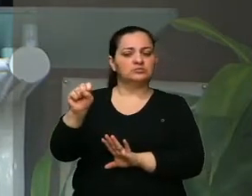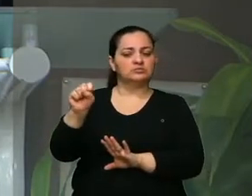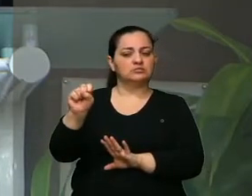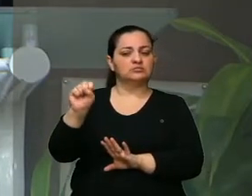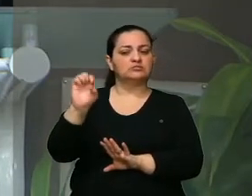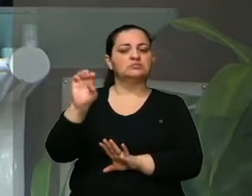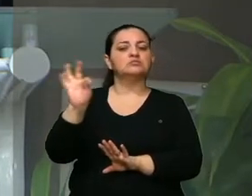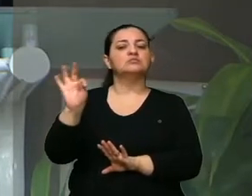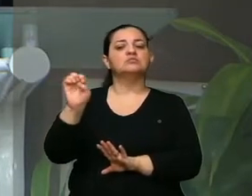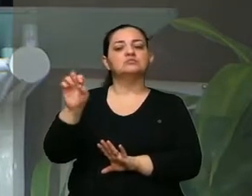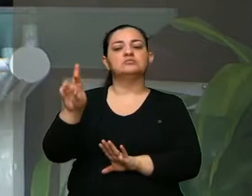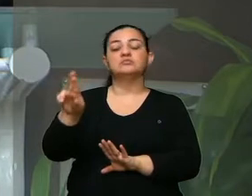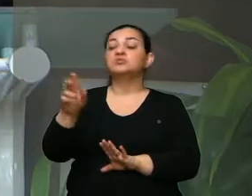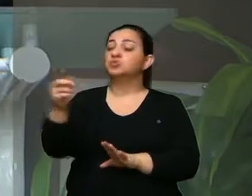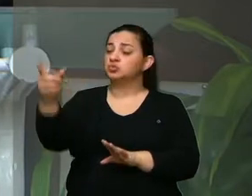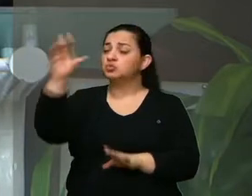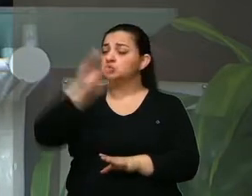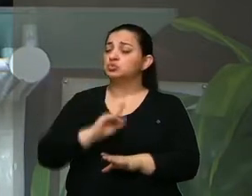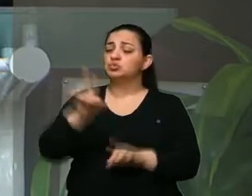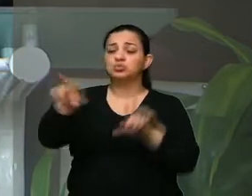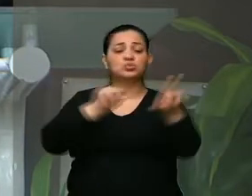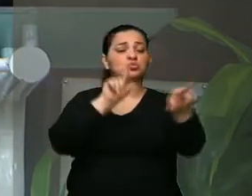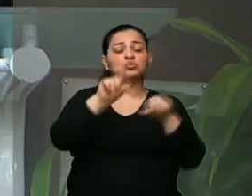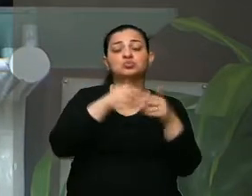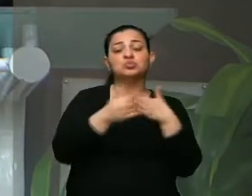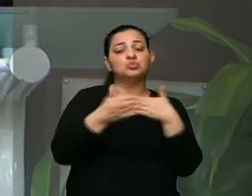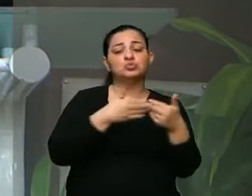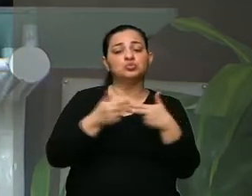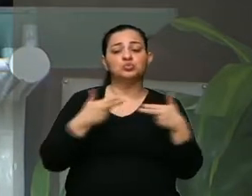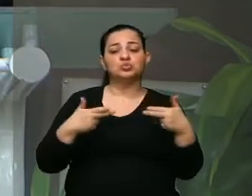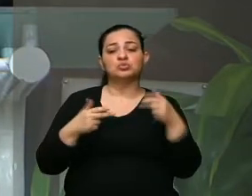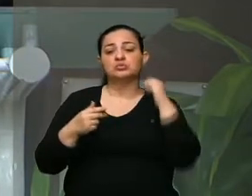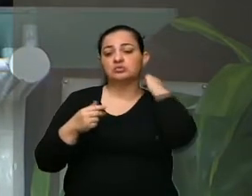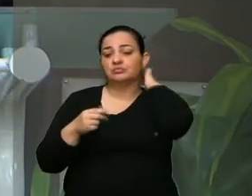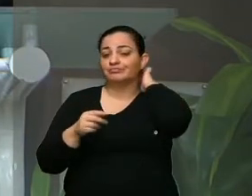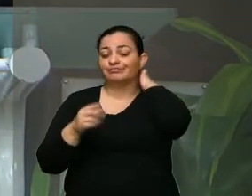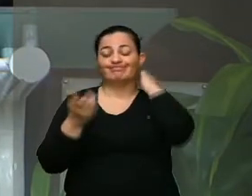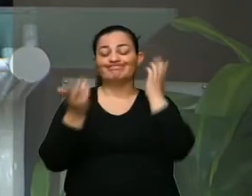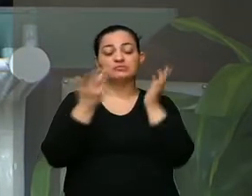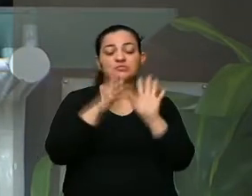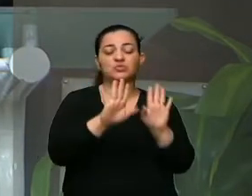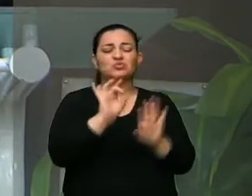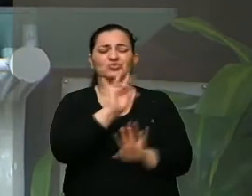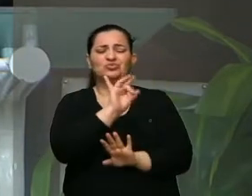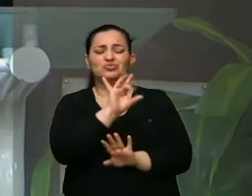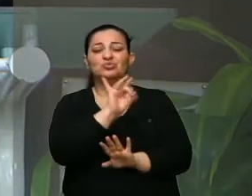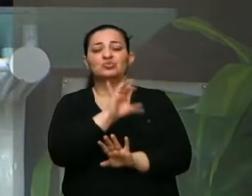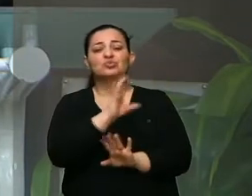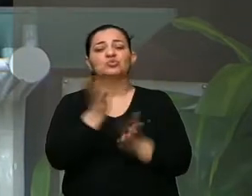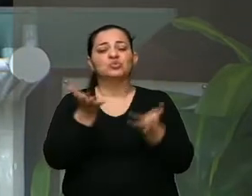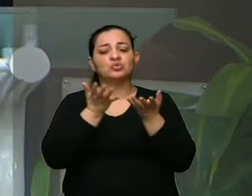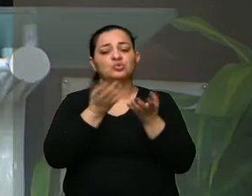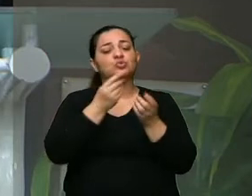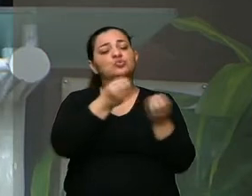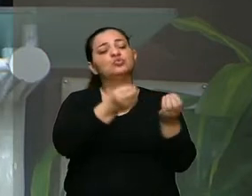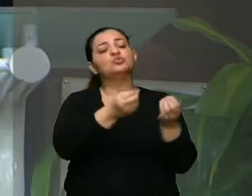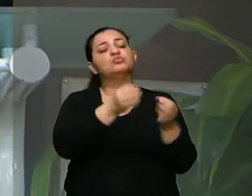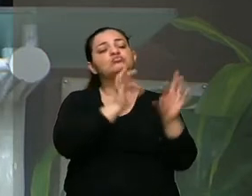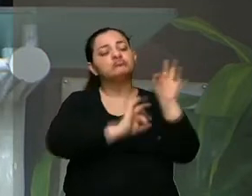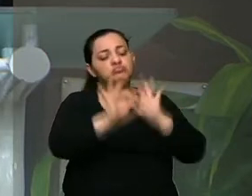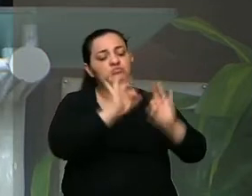direito de escolher alguma coisa que você queira ela disse somente quero que você me